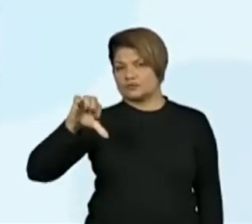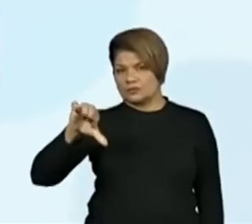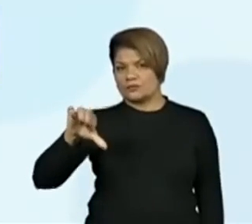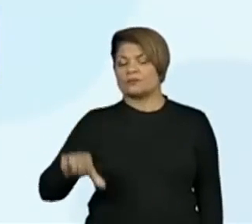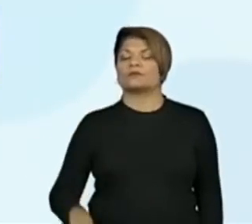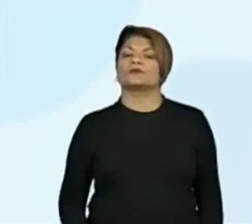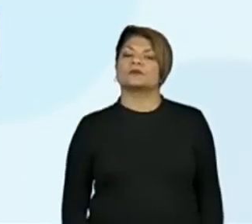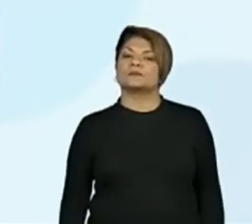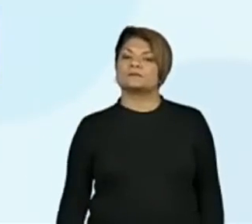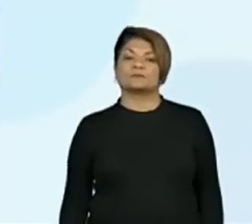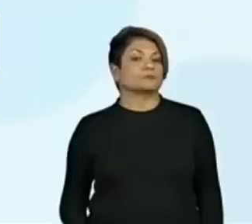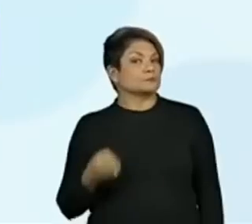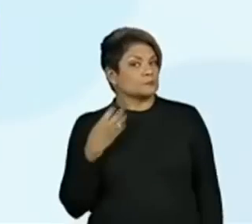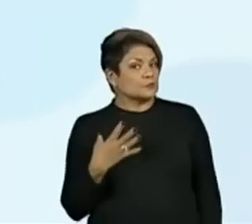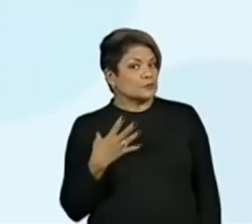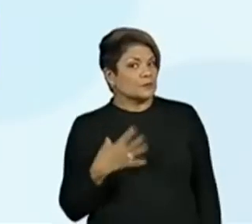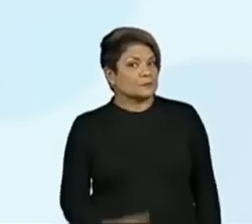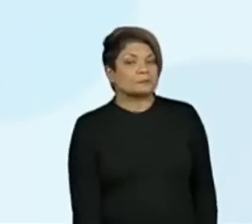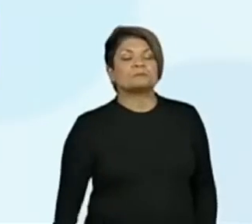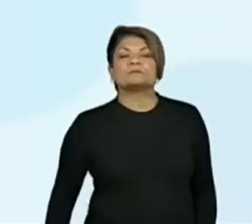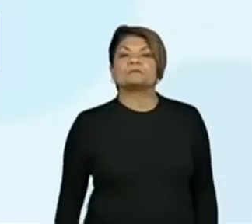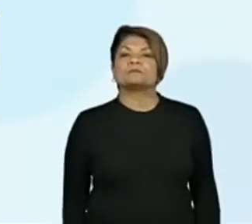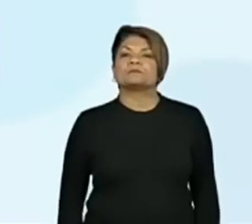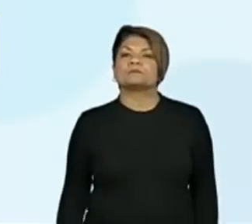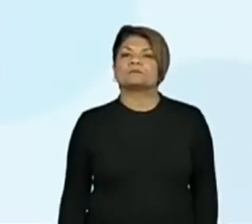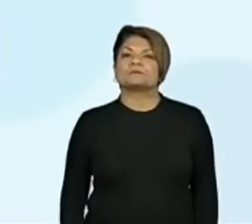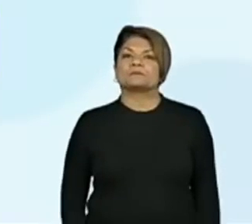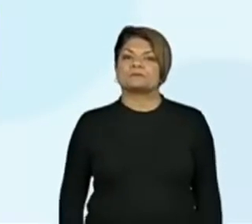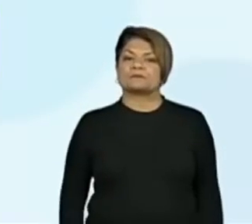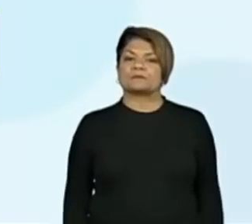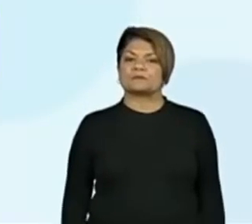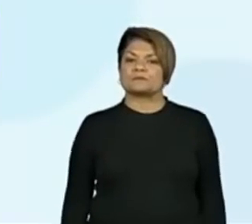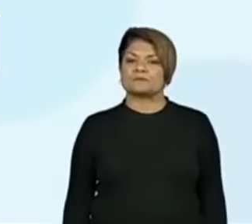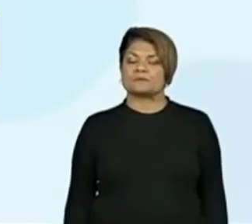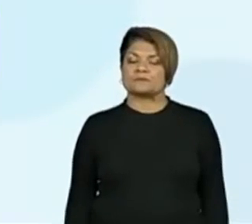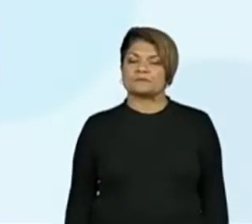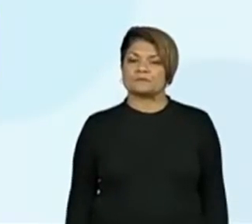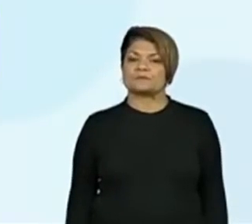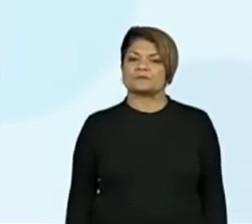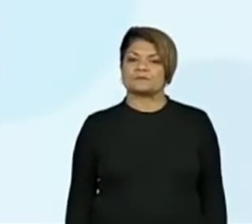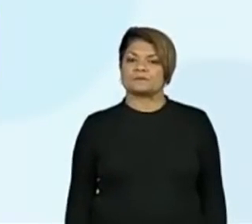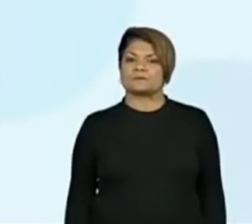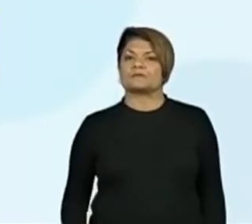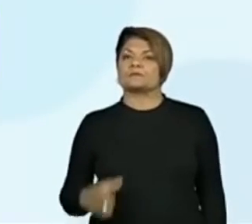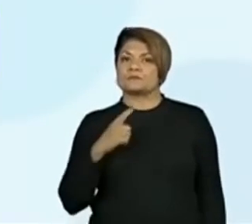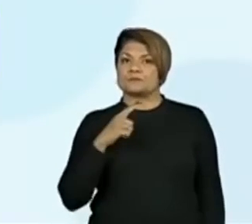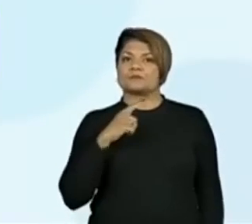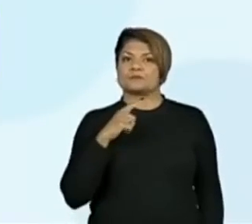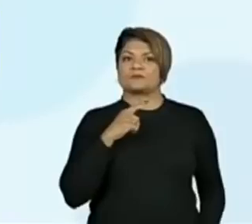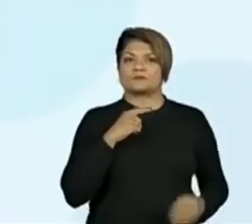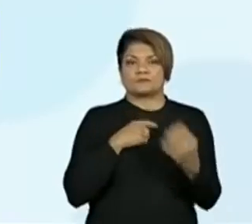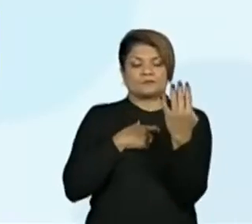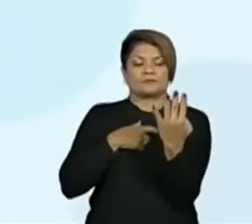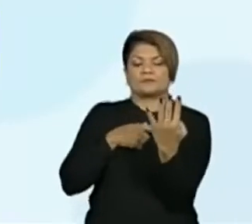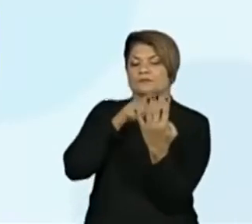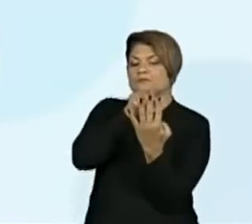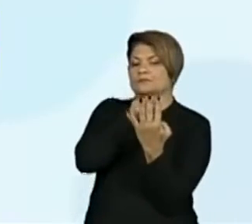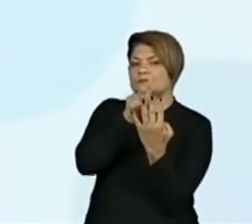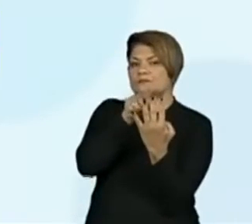2729. Tudo bem, pessoal? É o número que tem 4 ordens e nessa sequência ele é o maior.